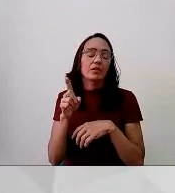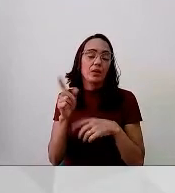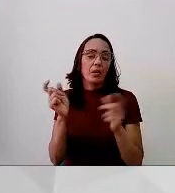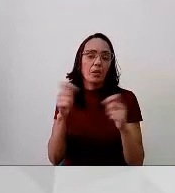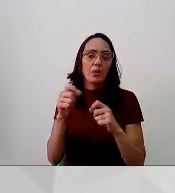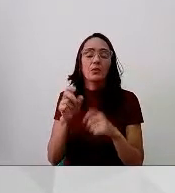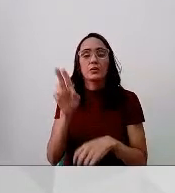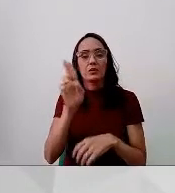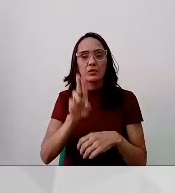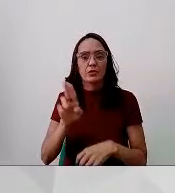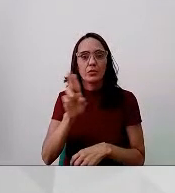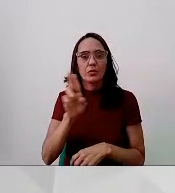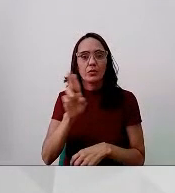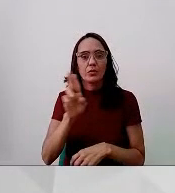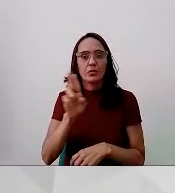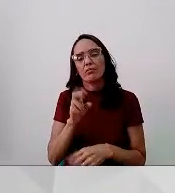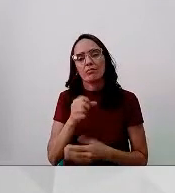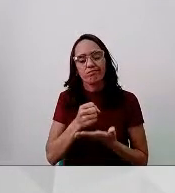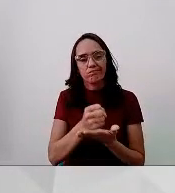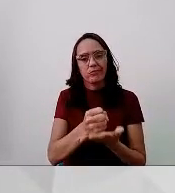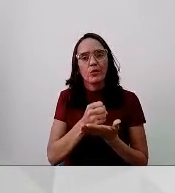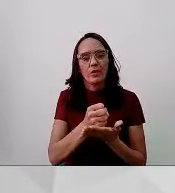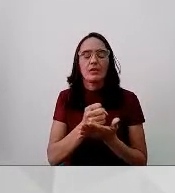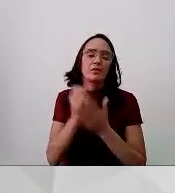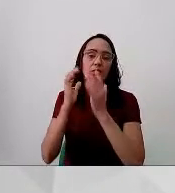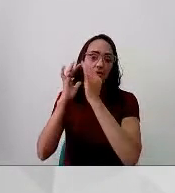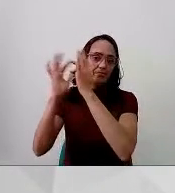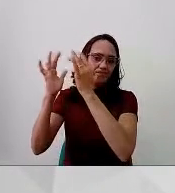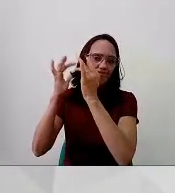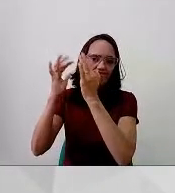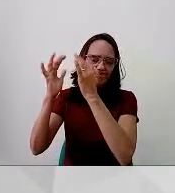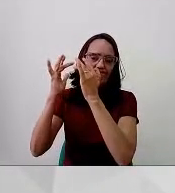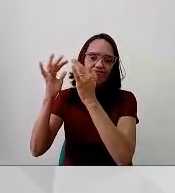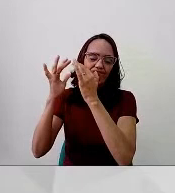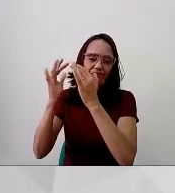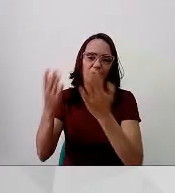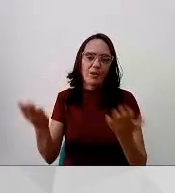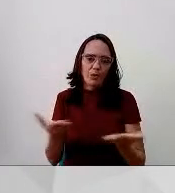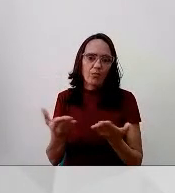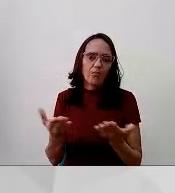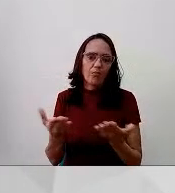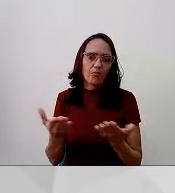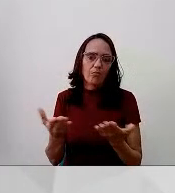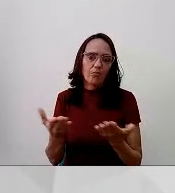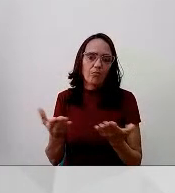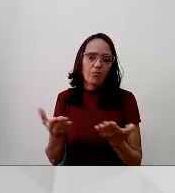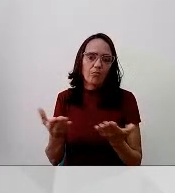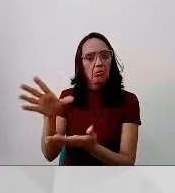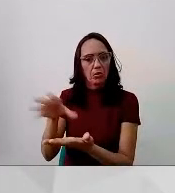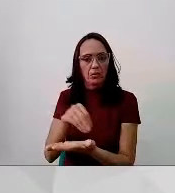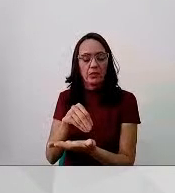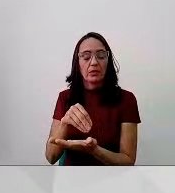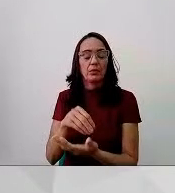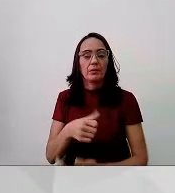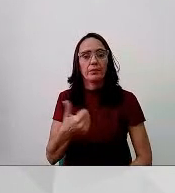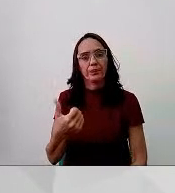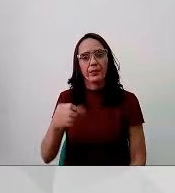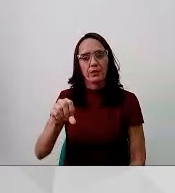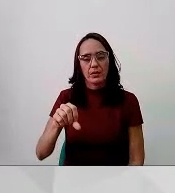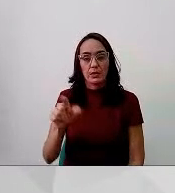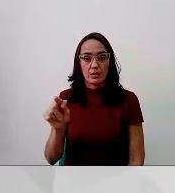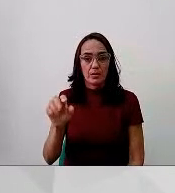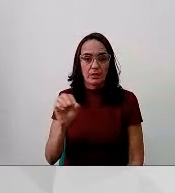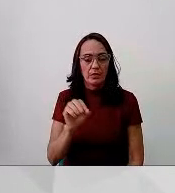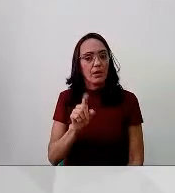neurais profundas, que estão em moda hoje. Tá? Em 70, no Japão, aparece o